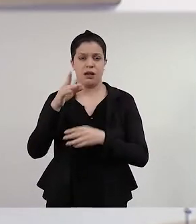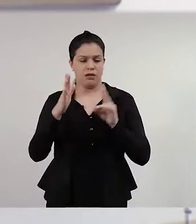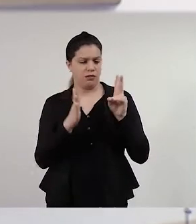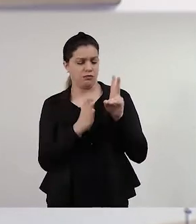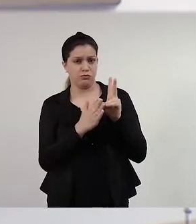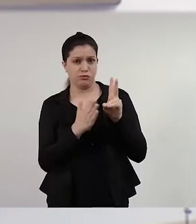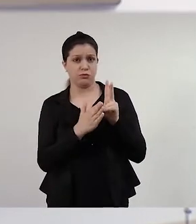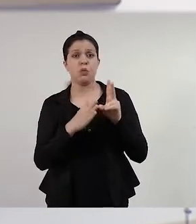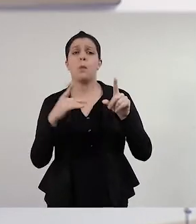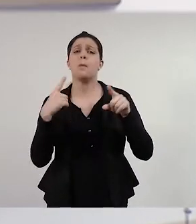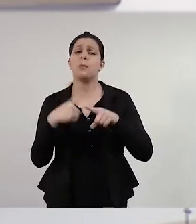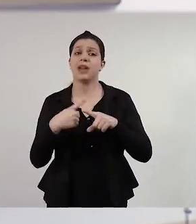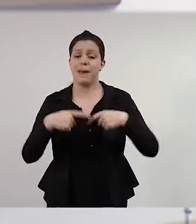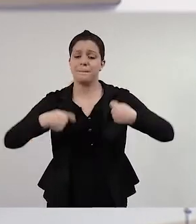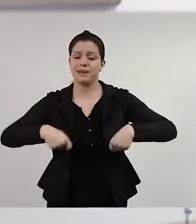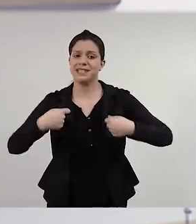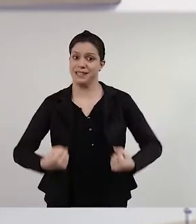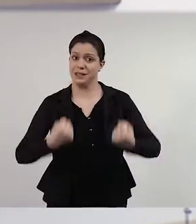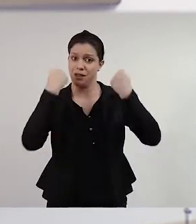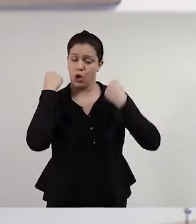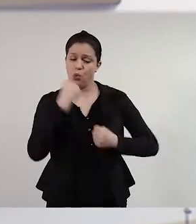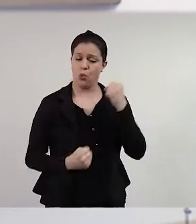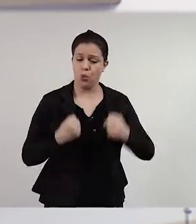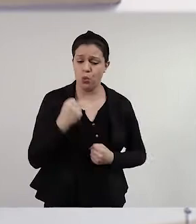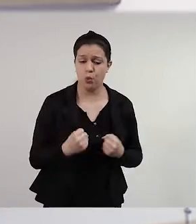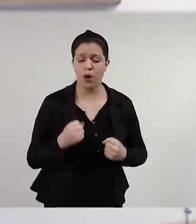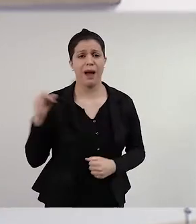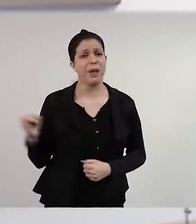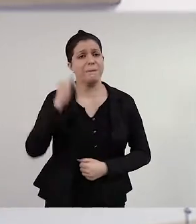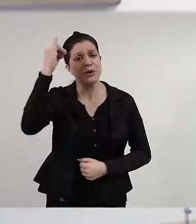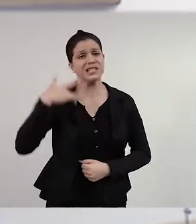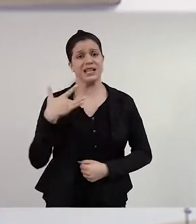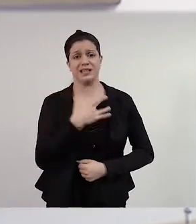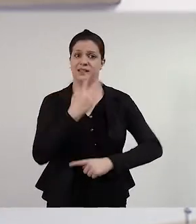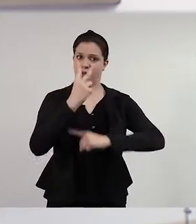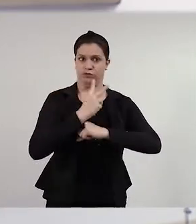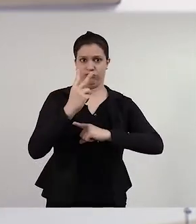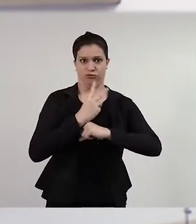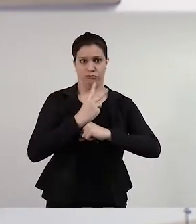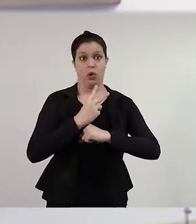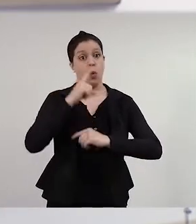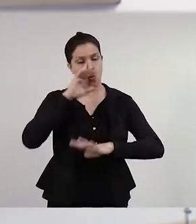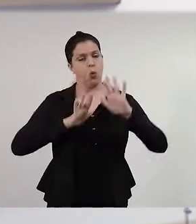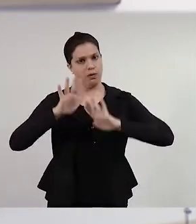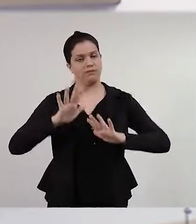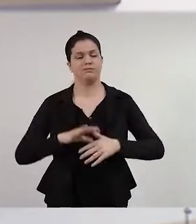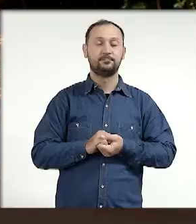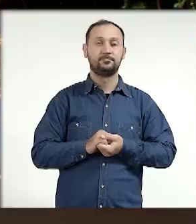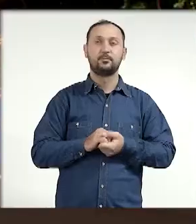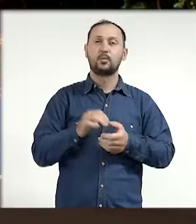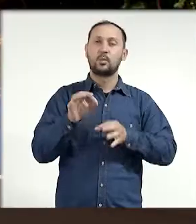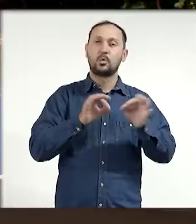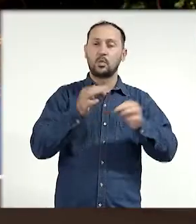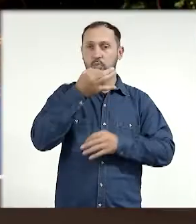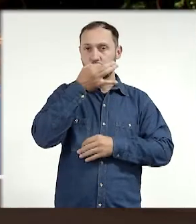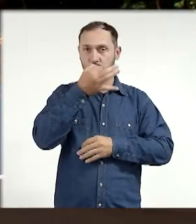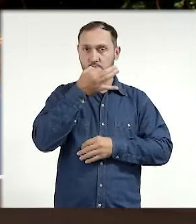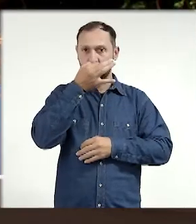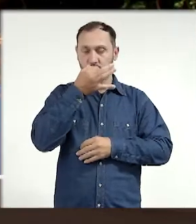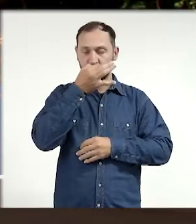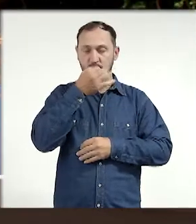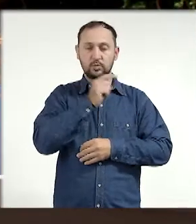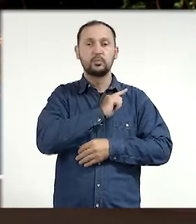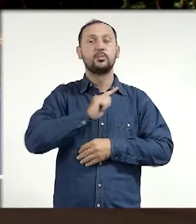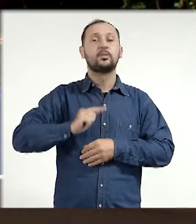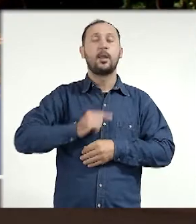a prática de exercícios físicos, tomados os devidos cuidados, auxilia na manutenção da saúde. Indicações encaminhadas